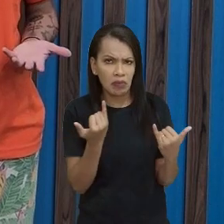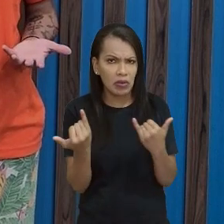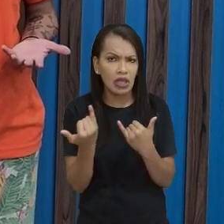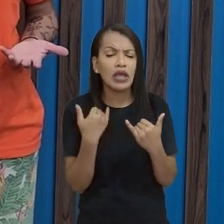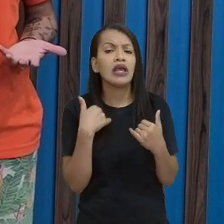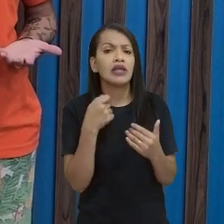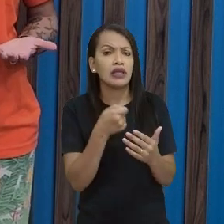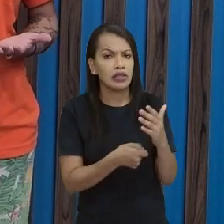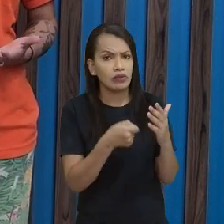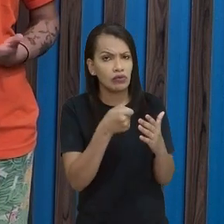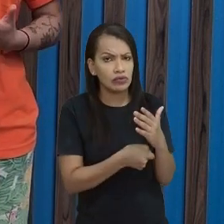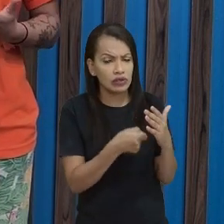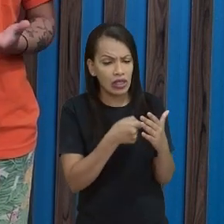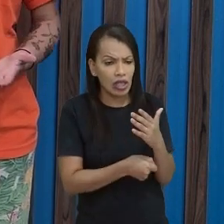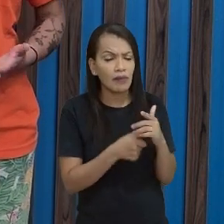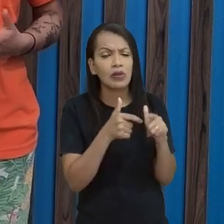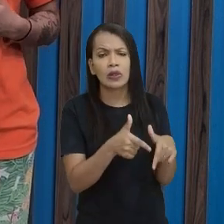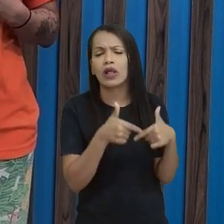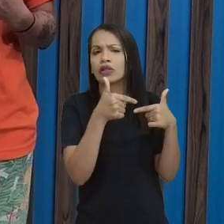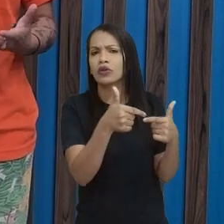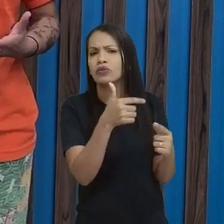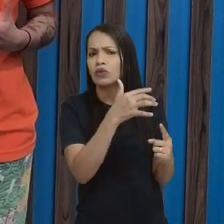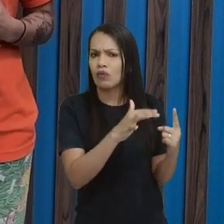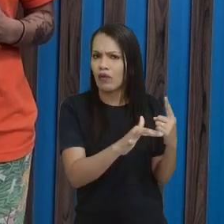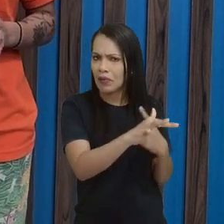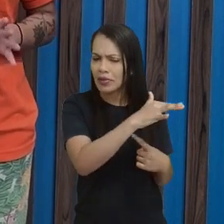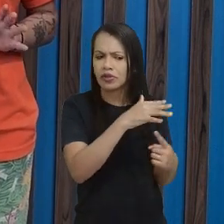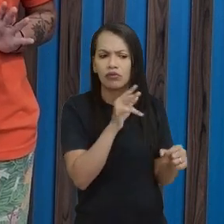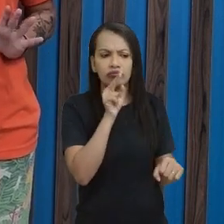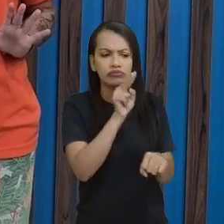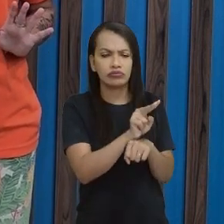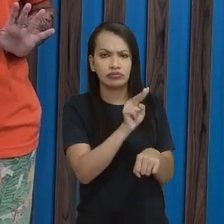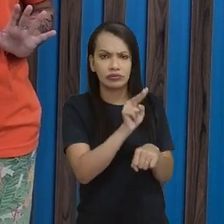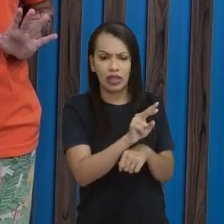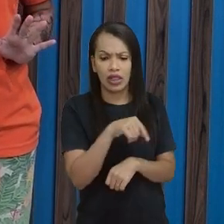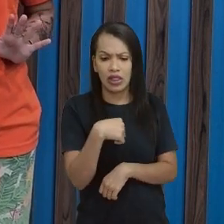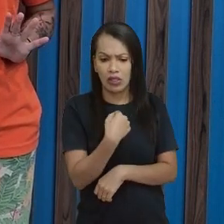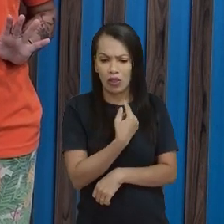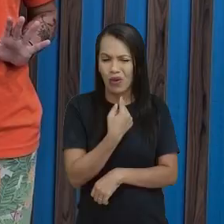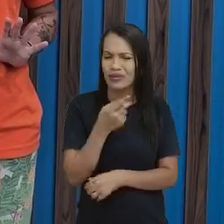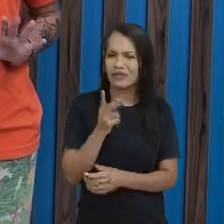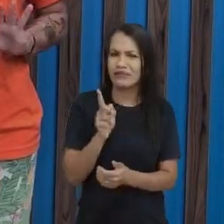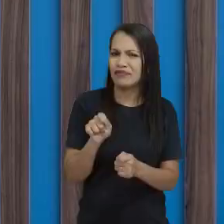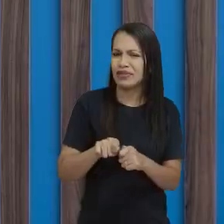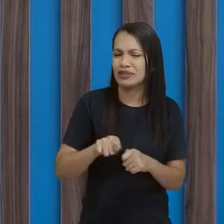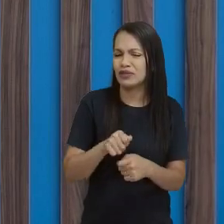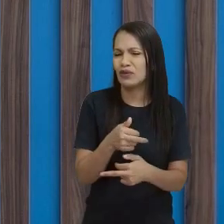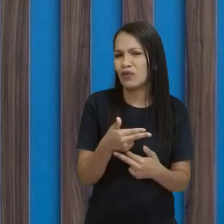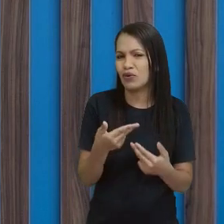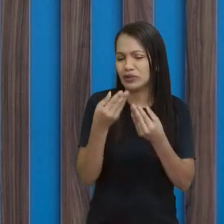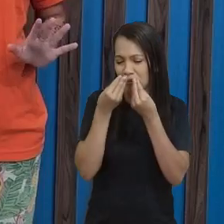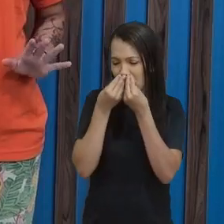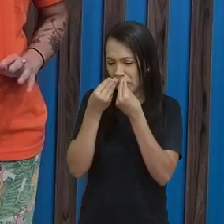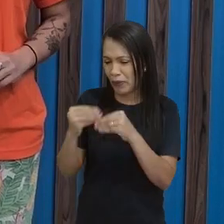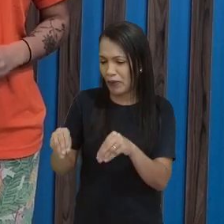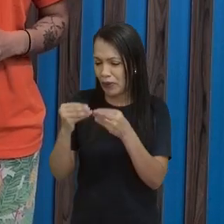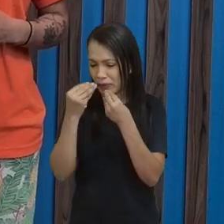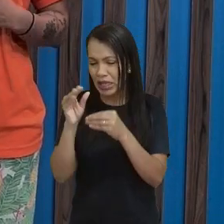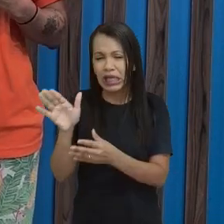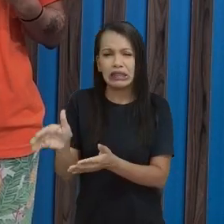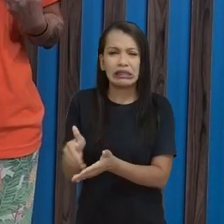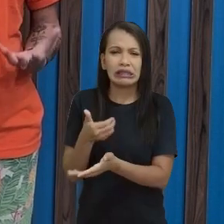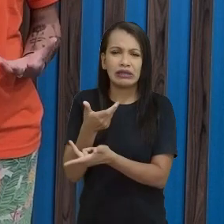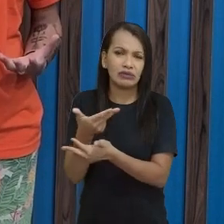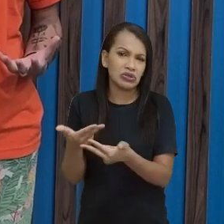causas ambientais. Porque a gente está seguindo num caminho aí que não está muito legal, não. A gente está, né, esgotando, está